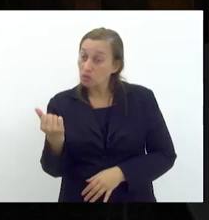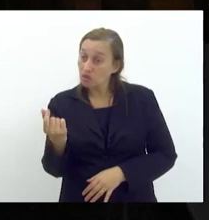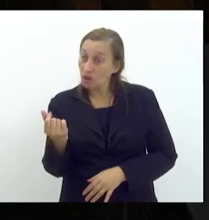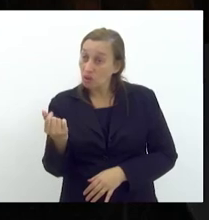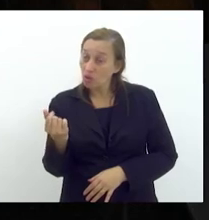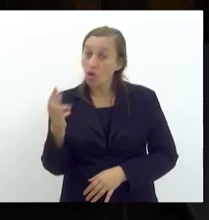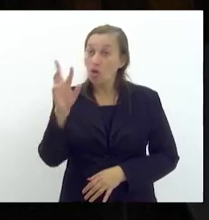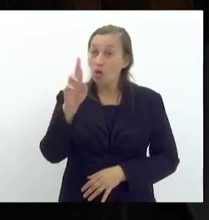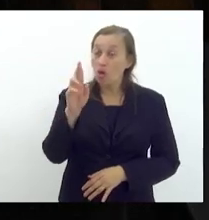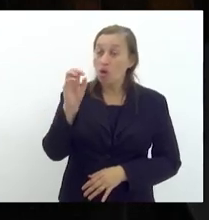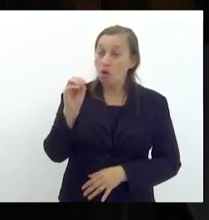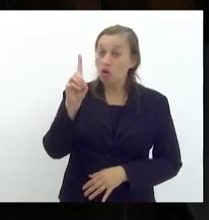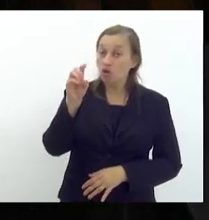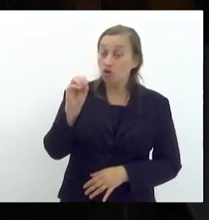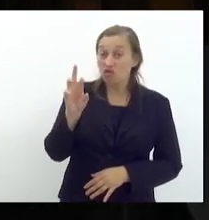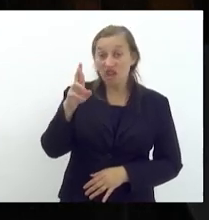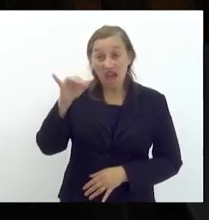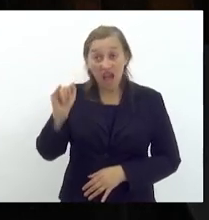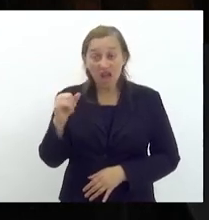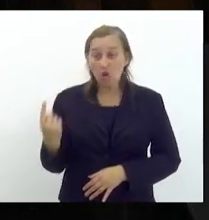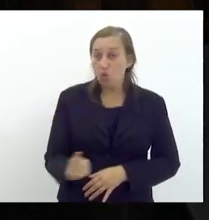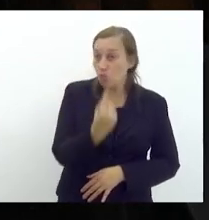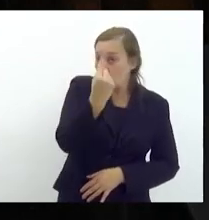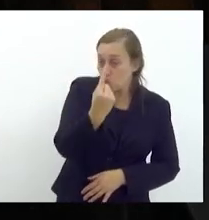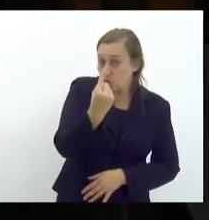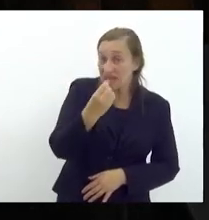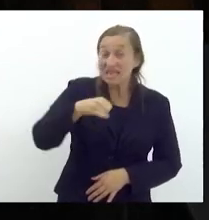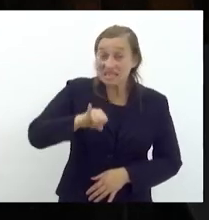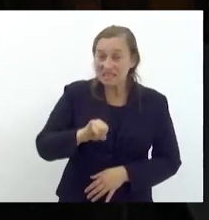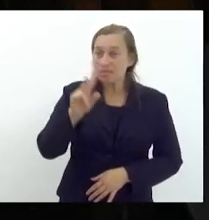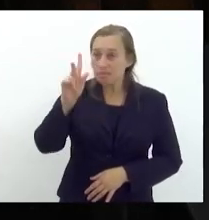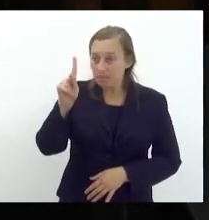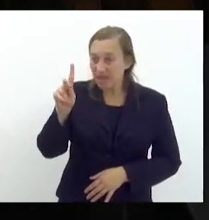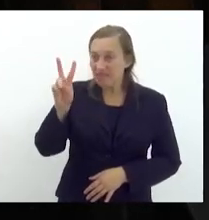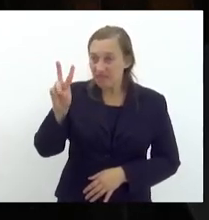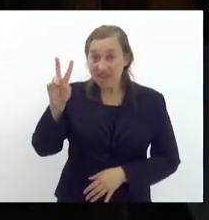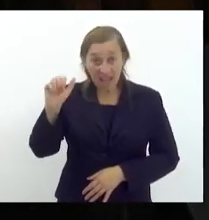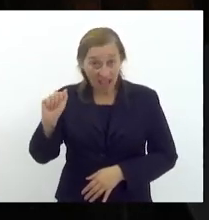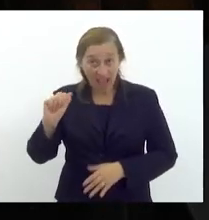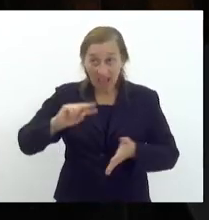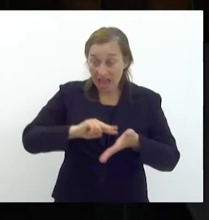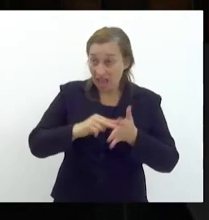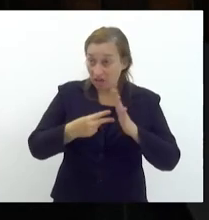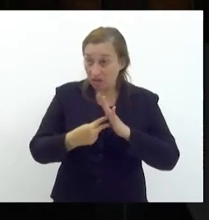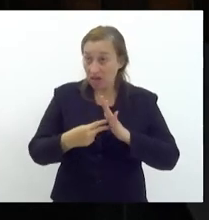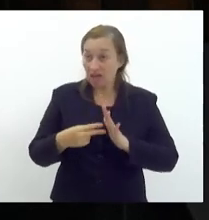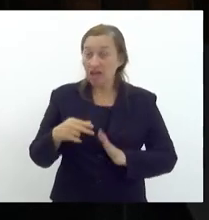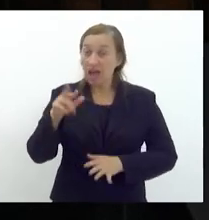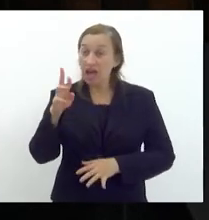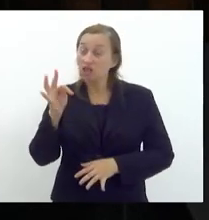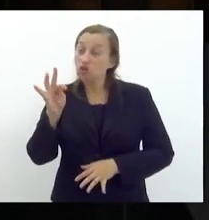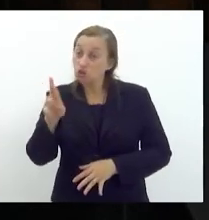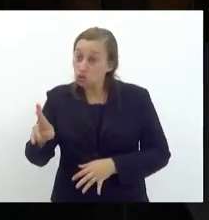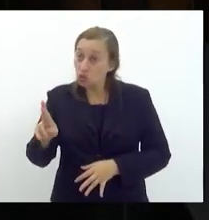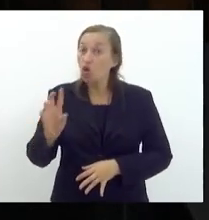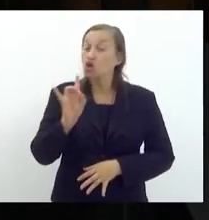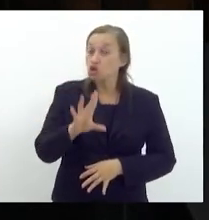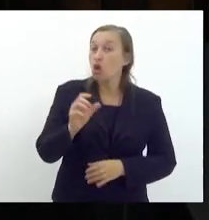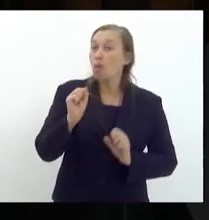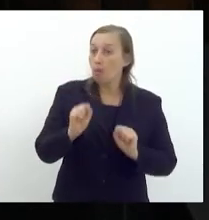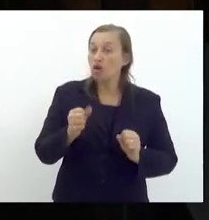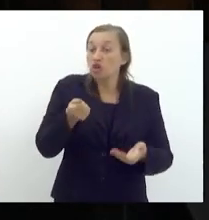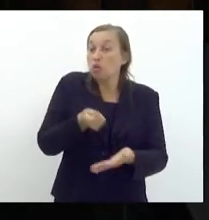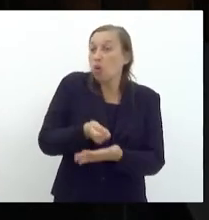que já existiu E se o IPVA deriva true só pode cobrar IPVA dos